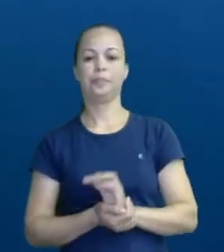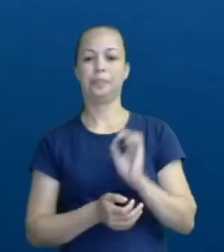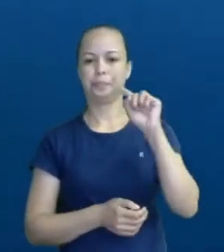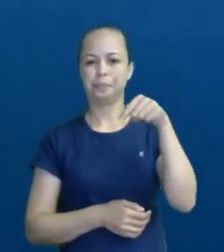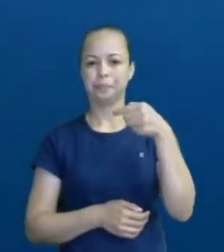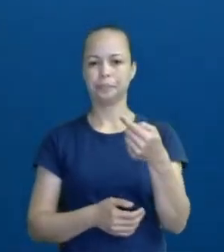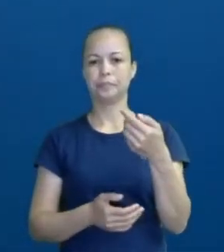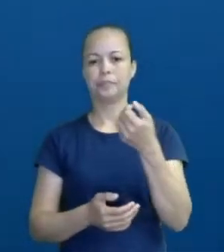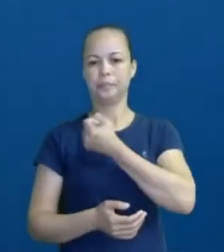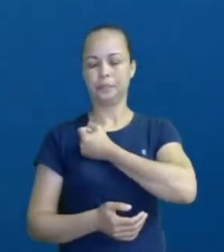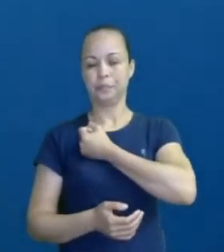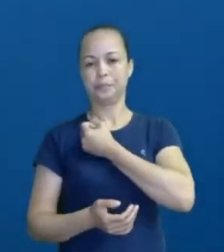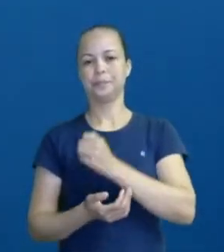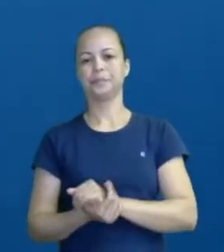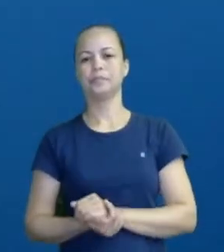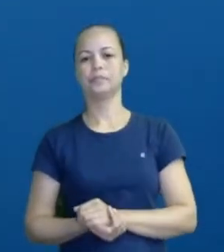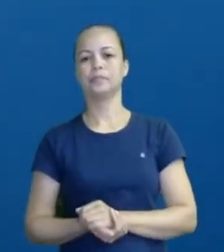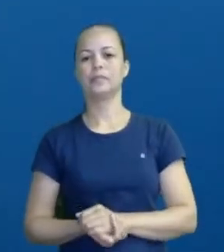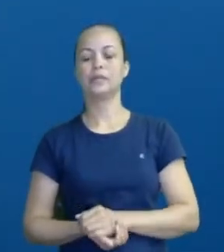próximo número.